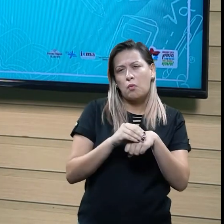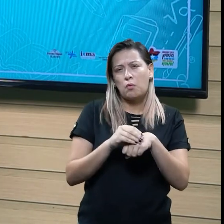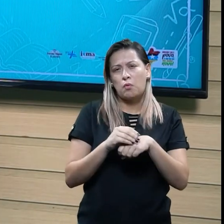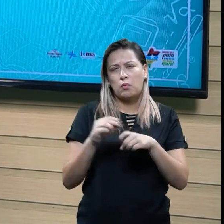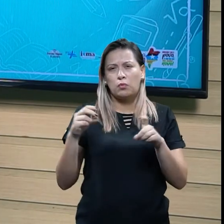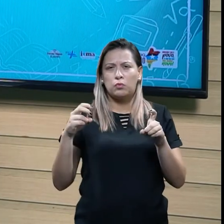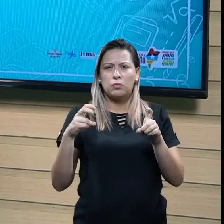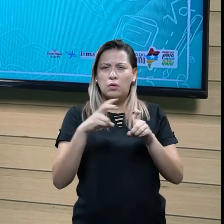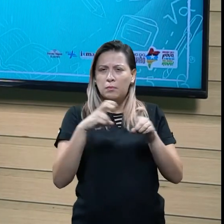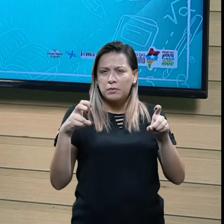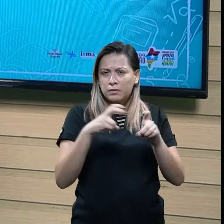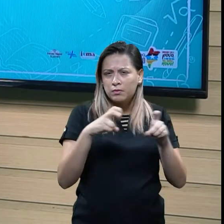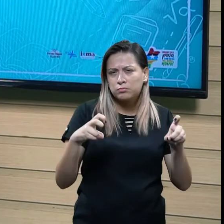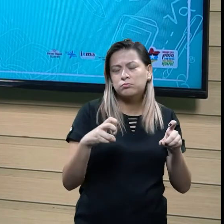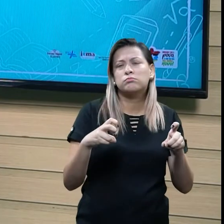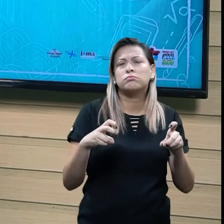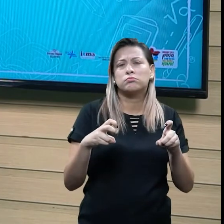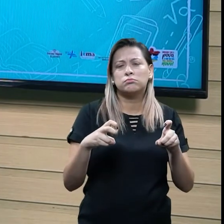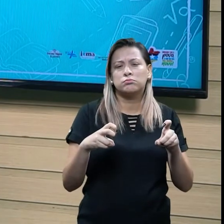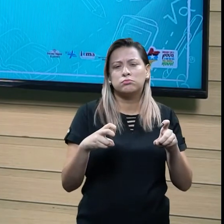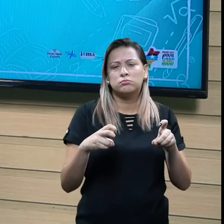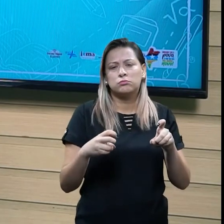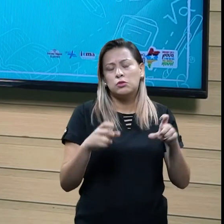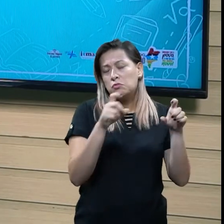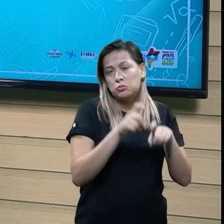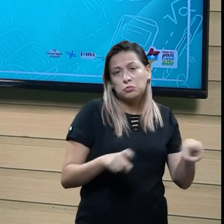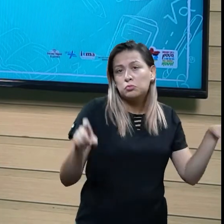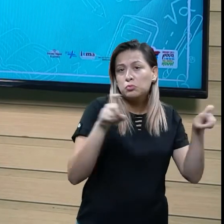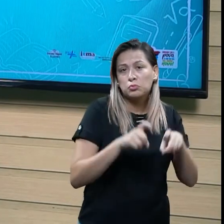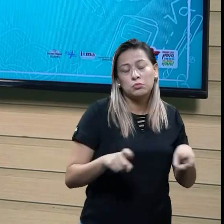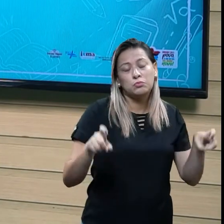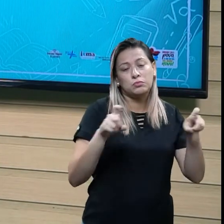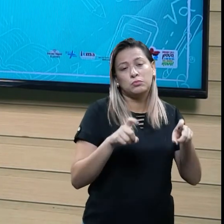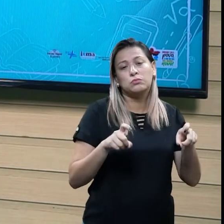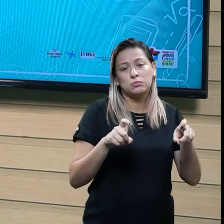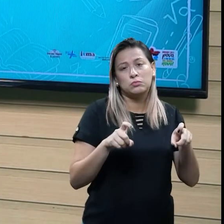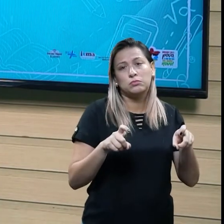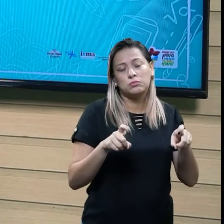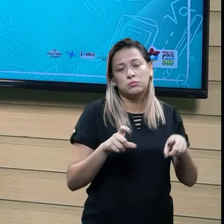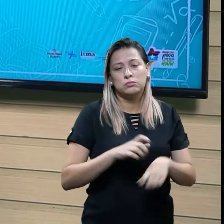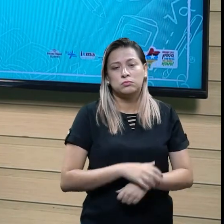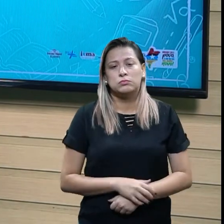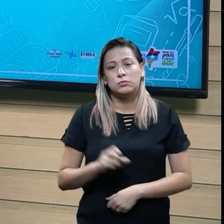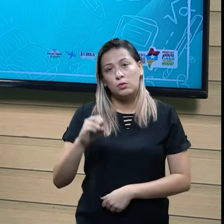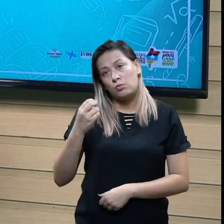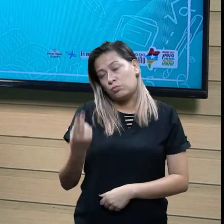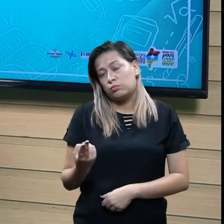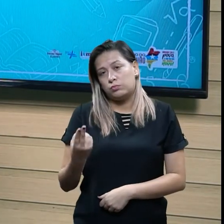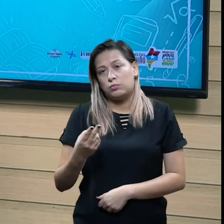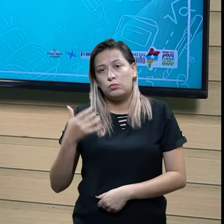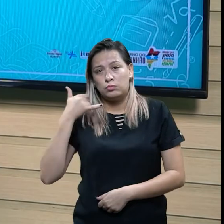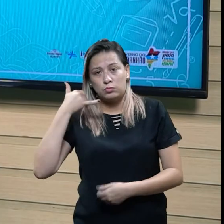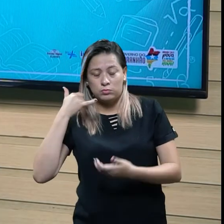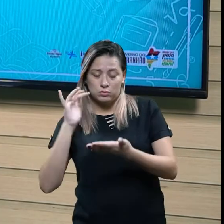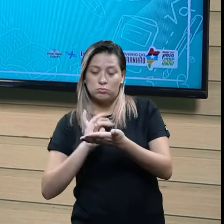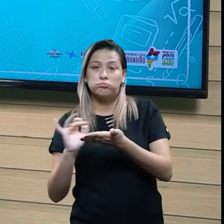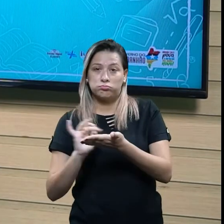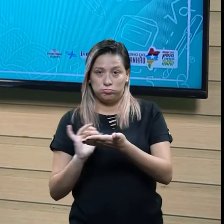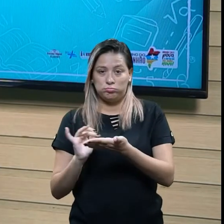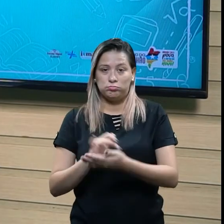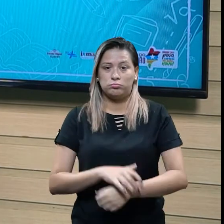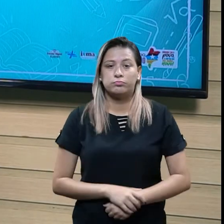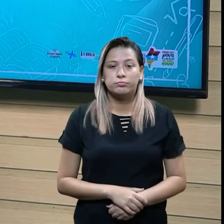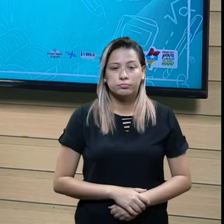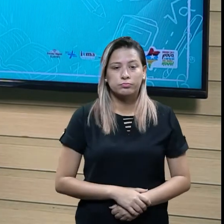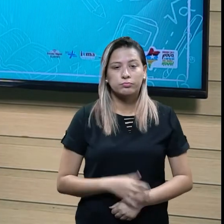seja no PC, no computador pessoal ou mesmo no celular. A gente